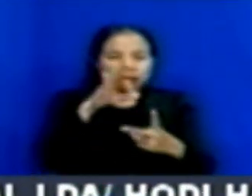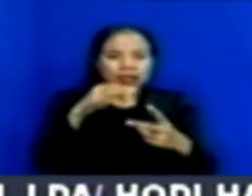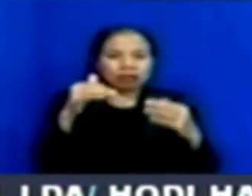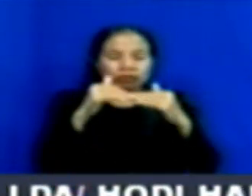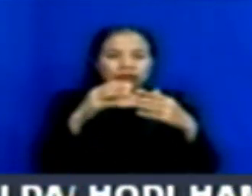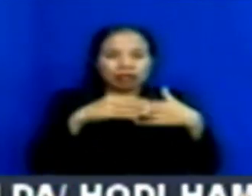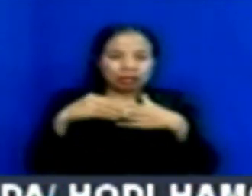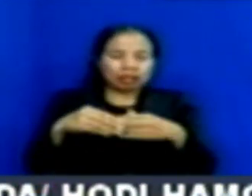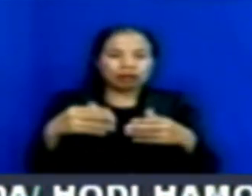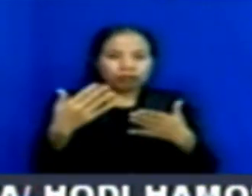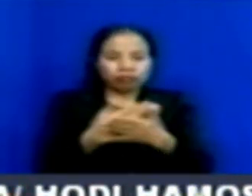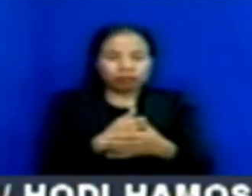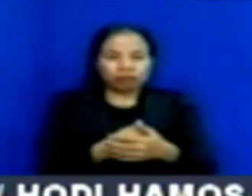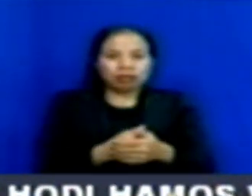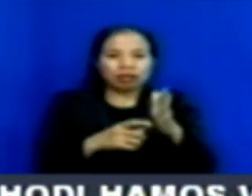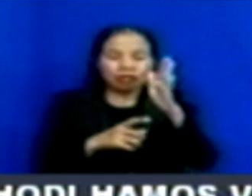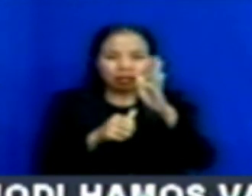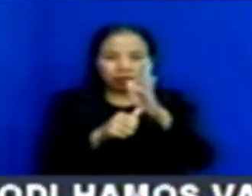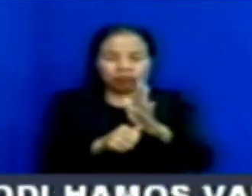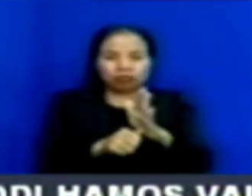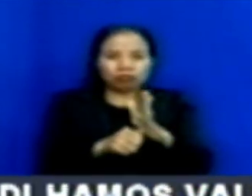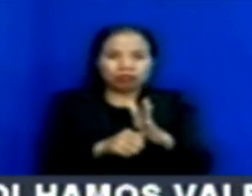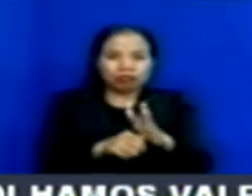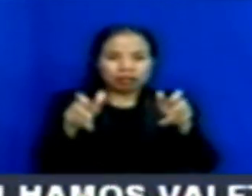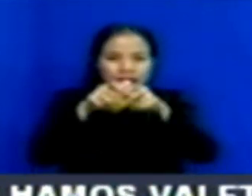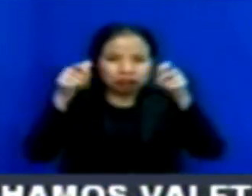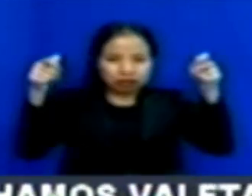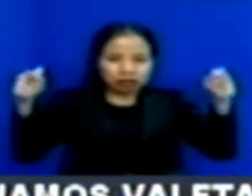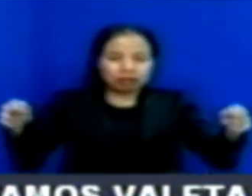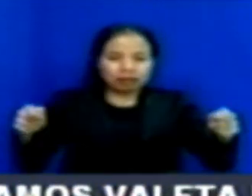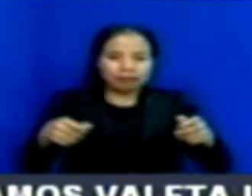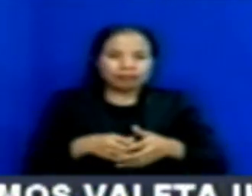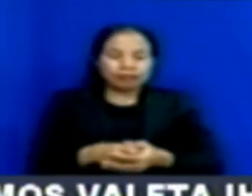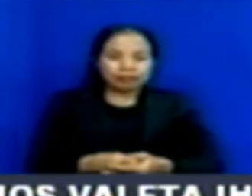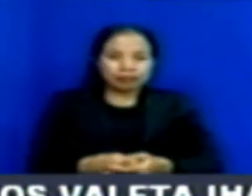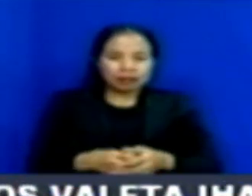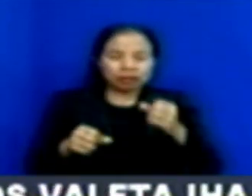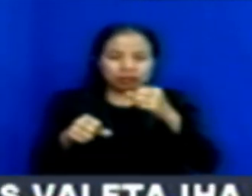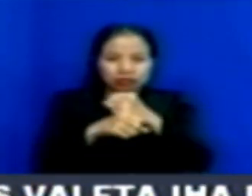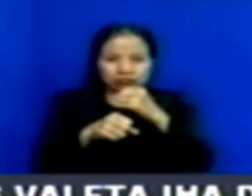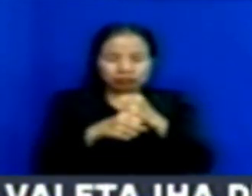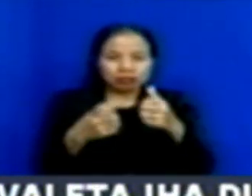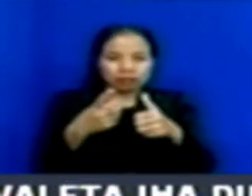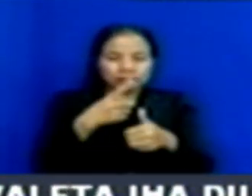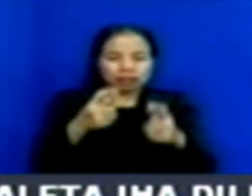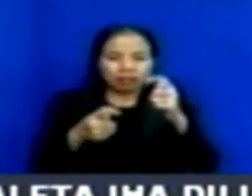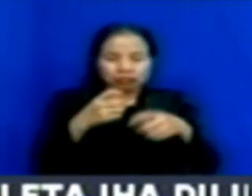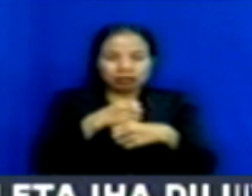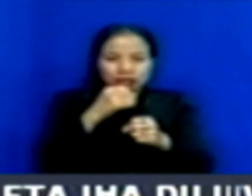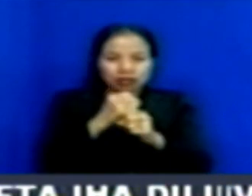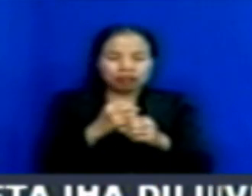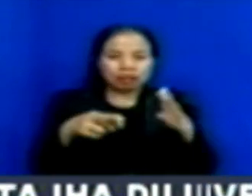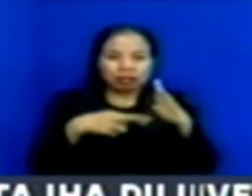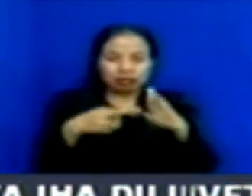fom, Nebe maka publica una ia legalidade ia jornal da república. Suspeito rasic antes no tribunal aplica una